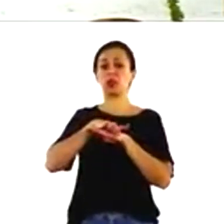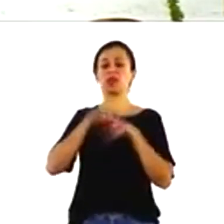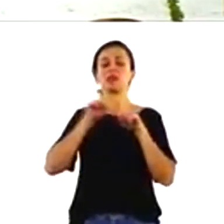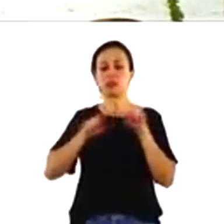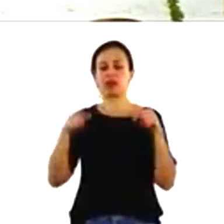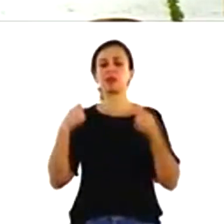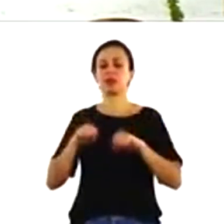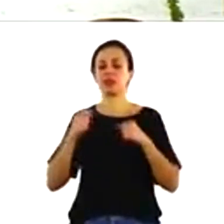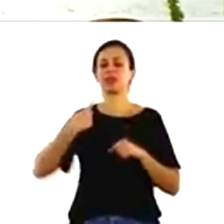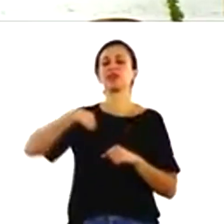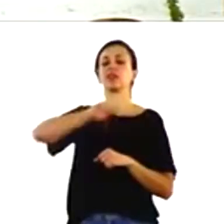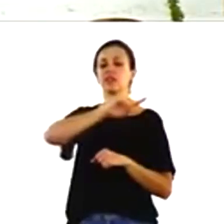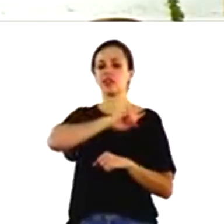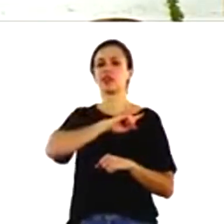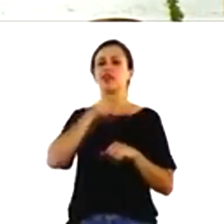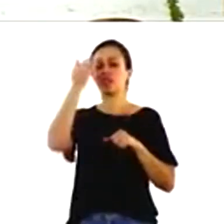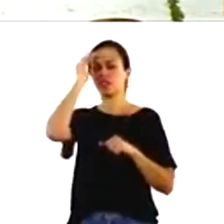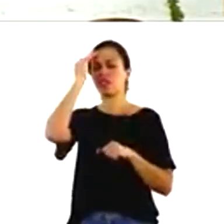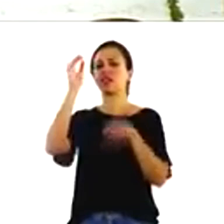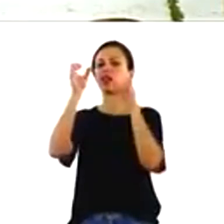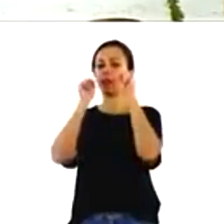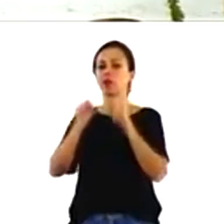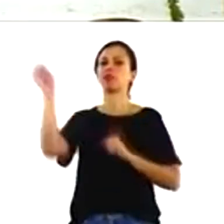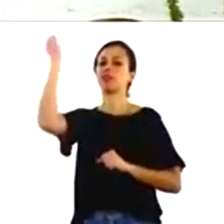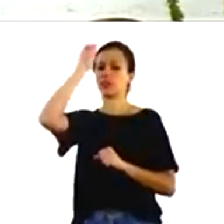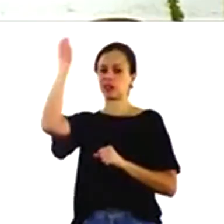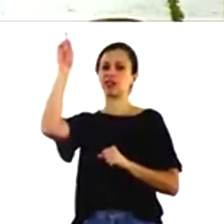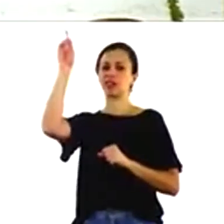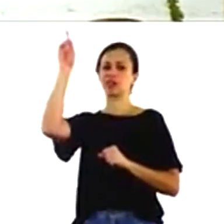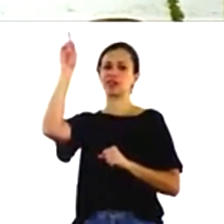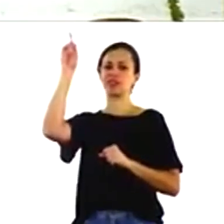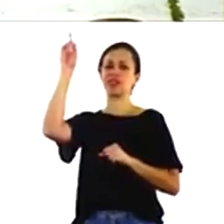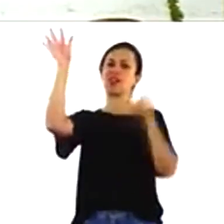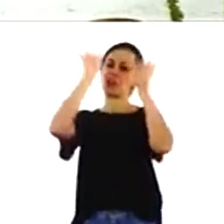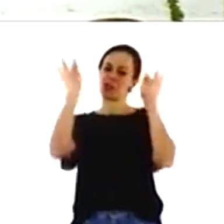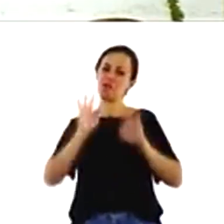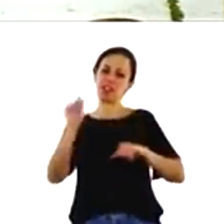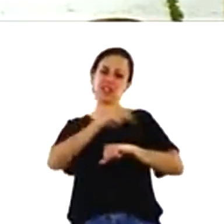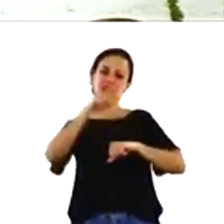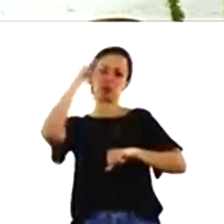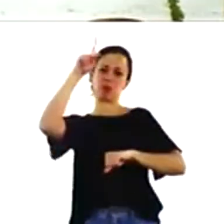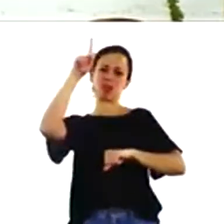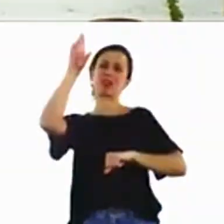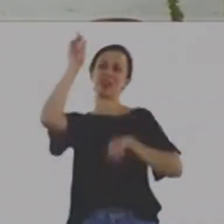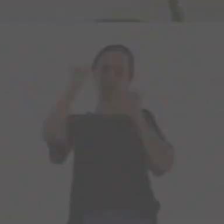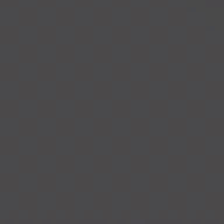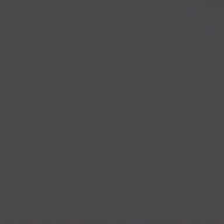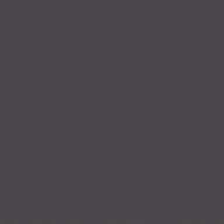disposição. Que Deus nos abençoe. Feliz Páscoa a todos nós.